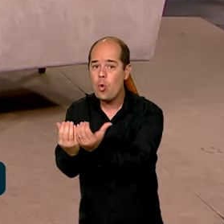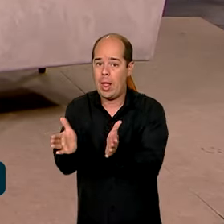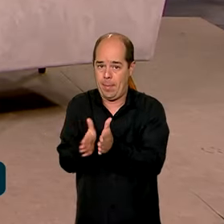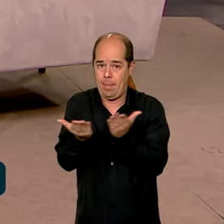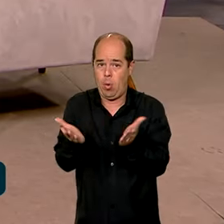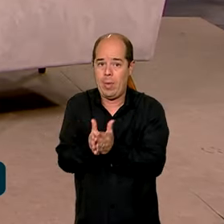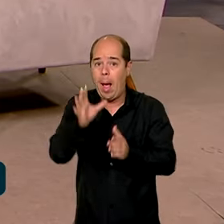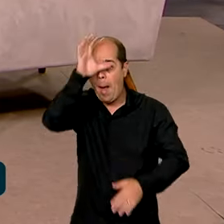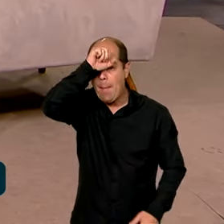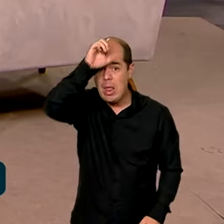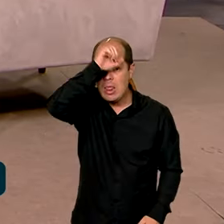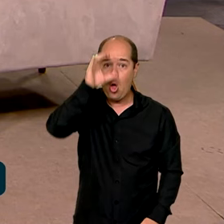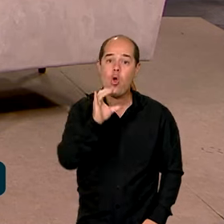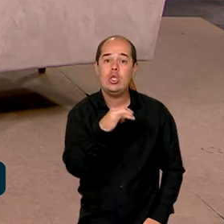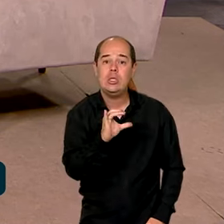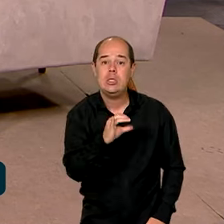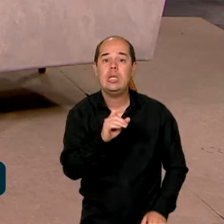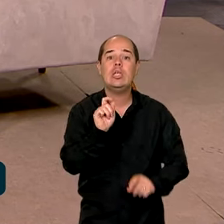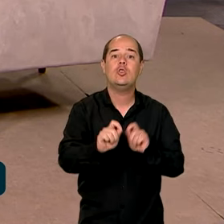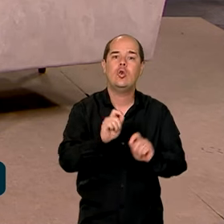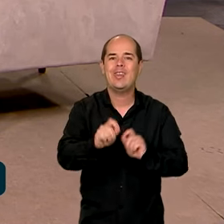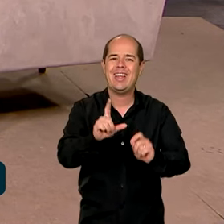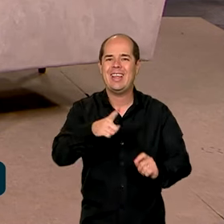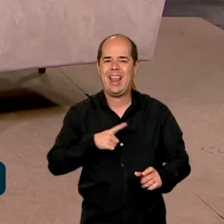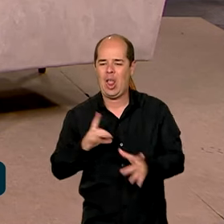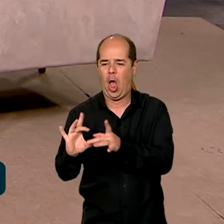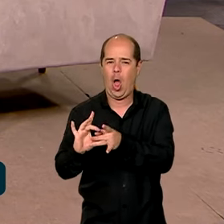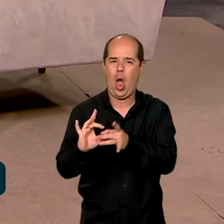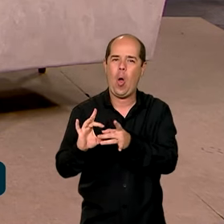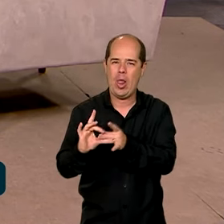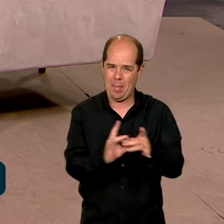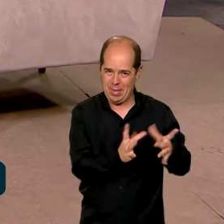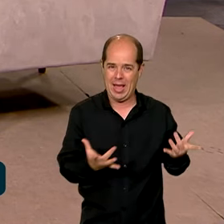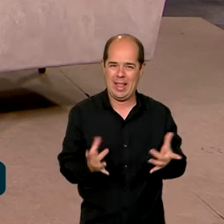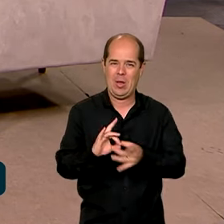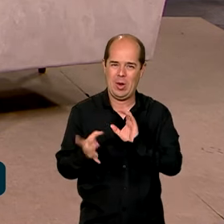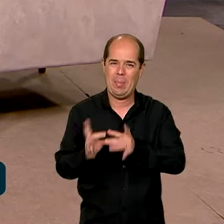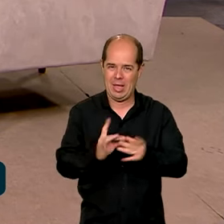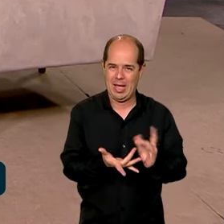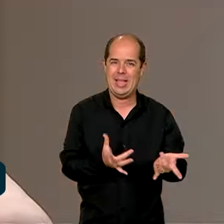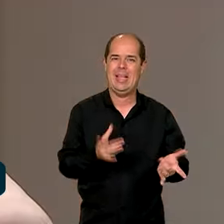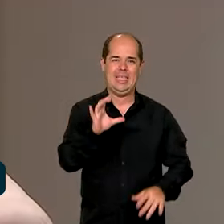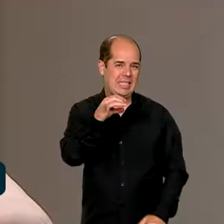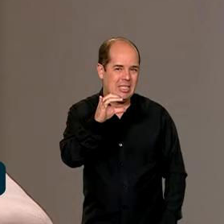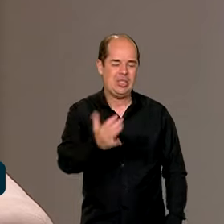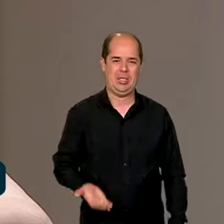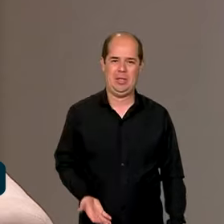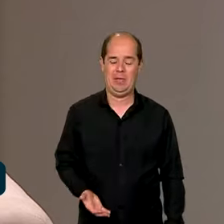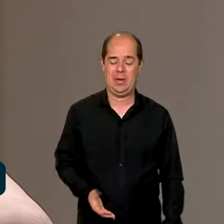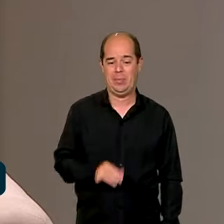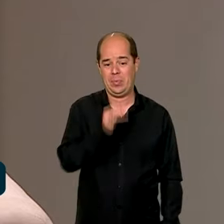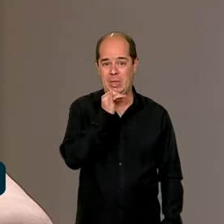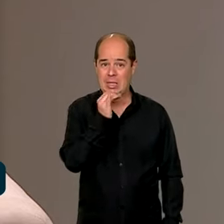Olimpíada. E aí vem outro ponto, nós também financiamos, damos recursos para as Olimpíadas Científicas. A Olimpíada